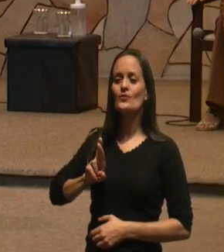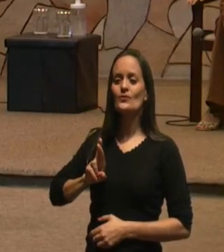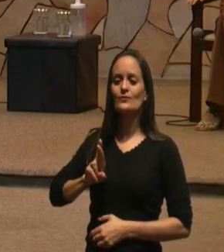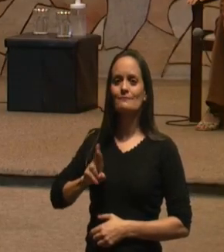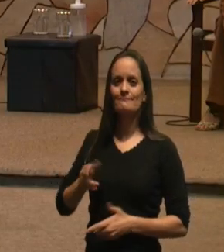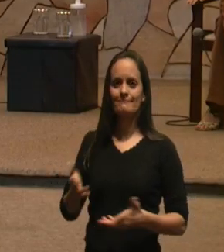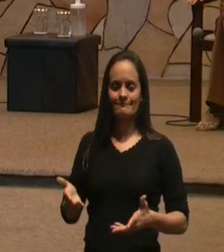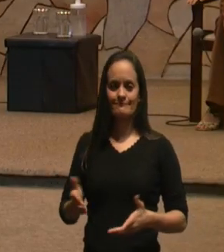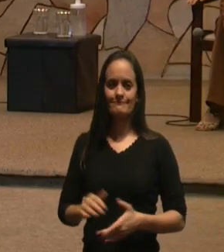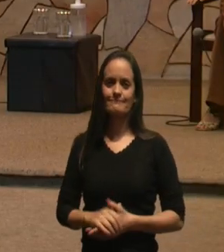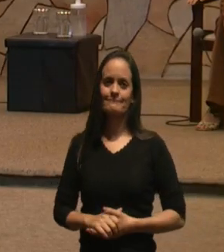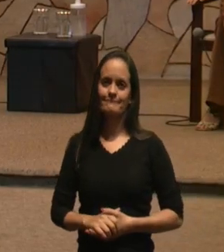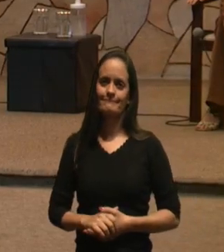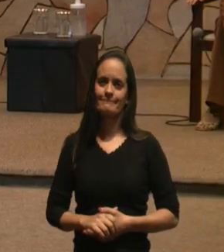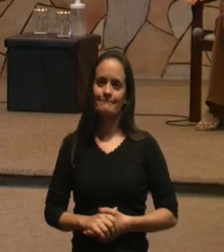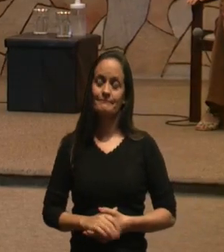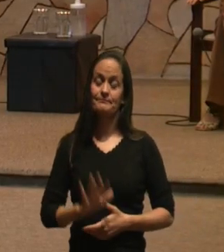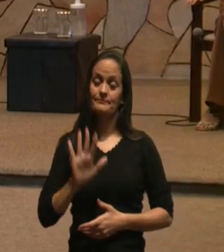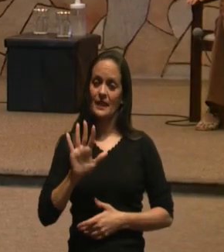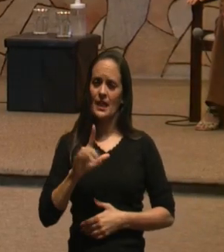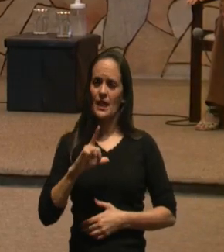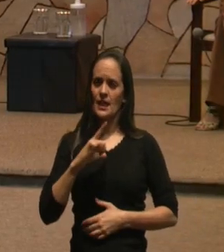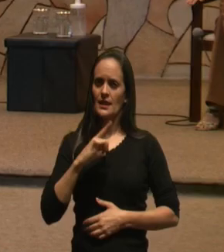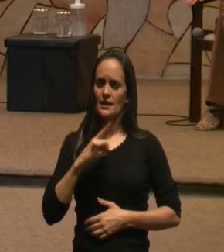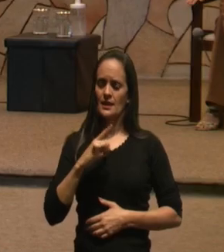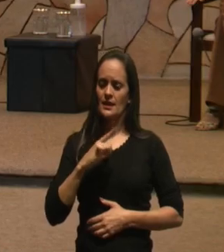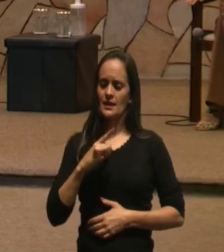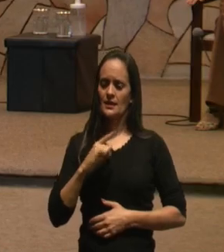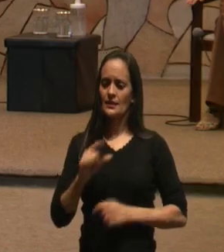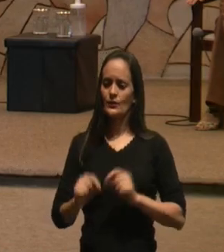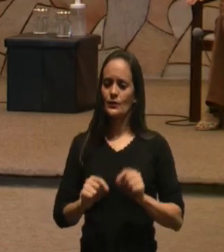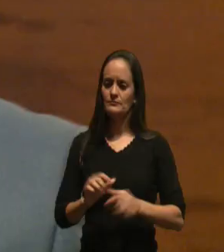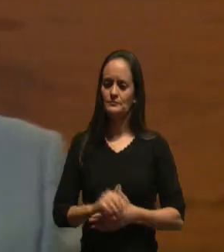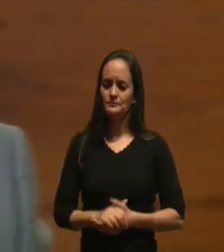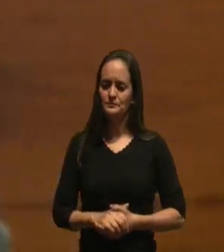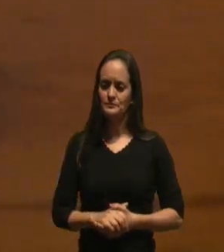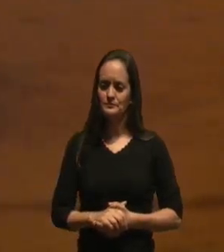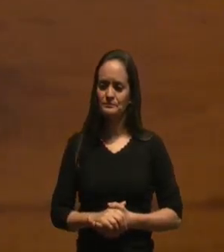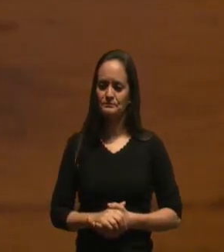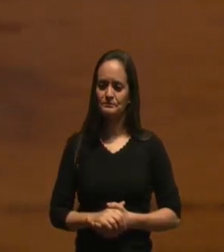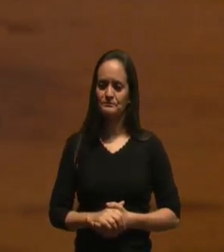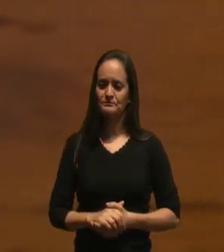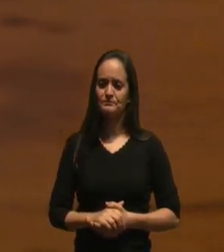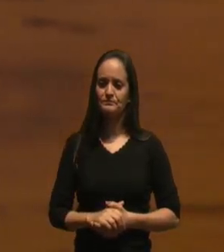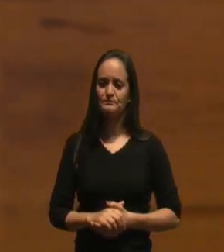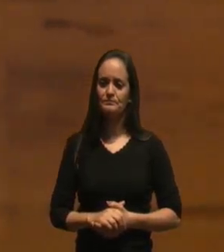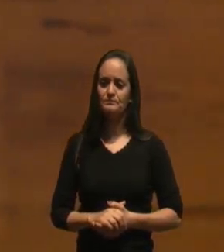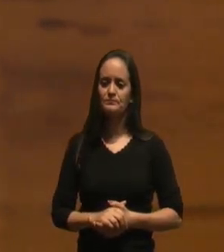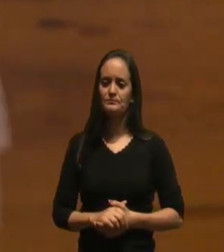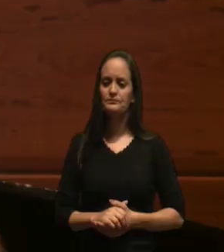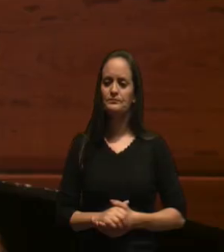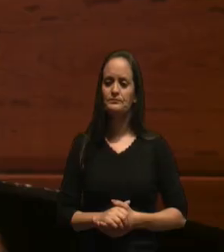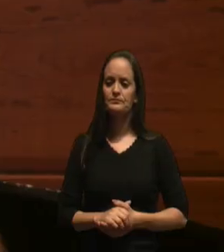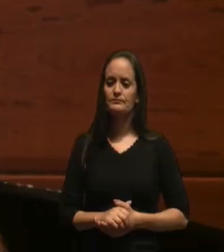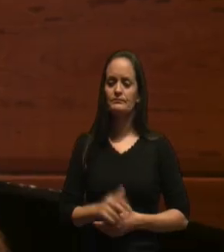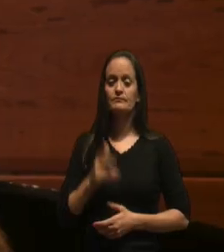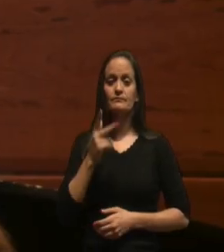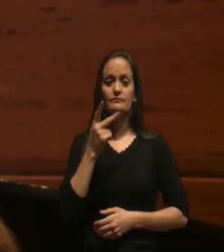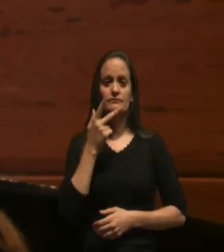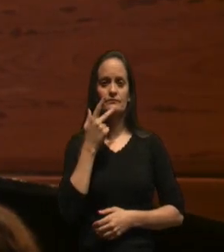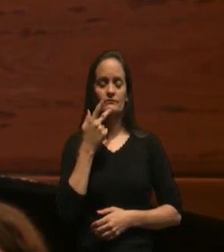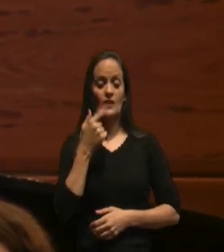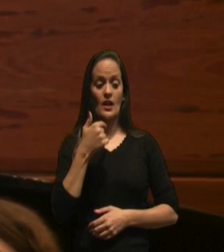Micaías disse. Há uma versão que me chama a atenção, que ela diz assim, a resposta dele: eu juro